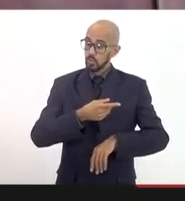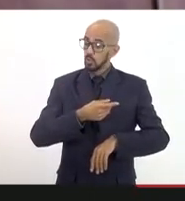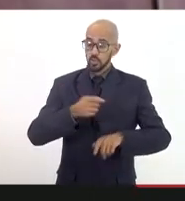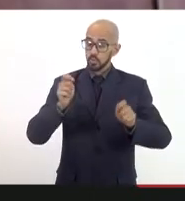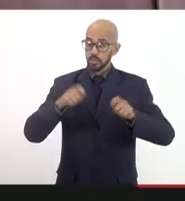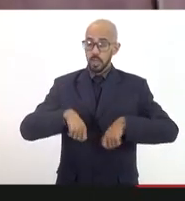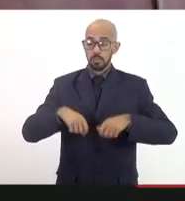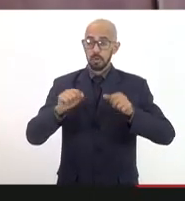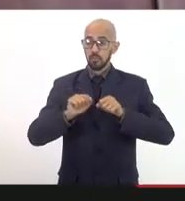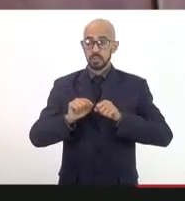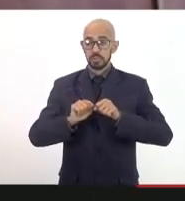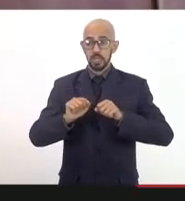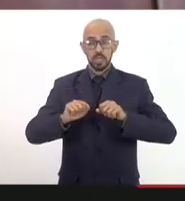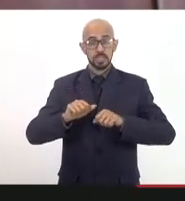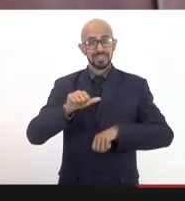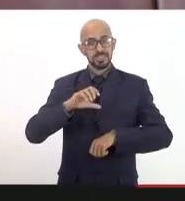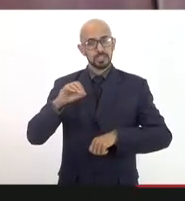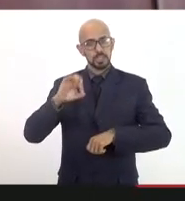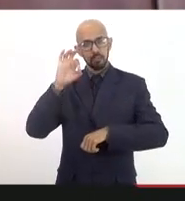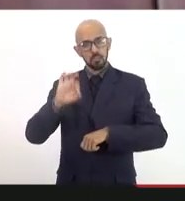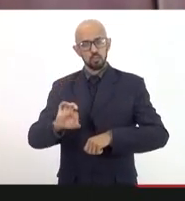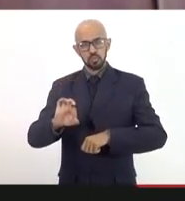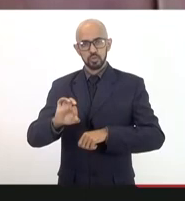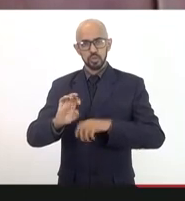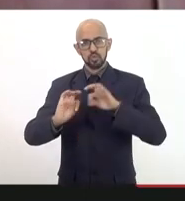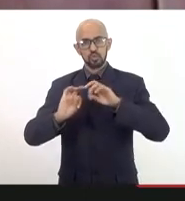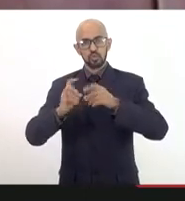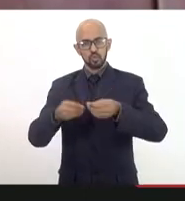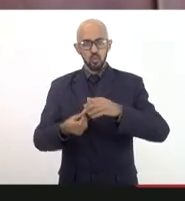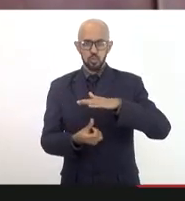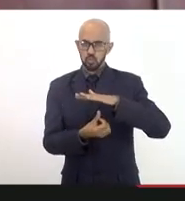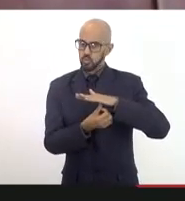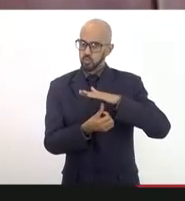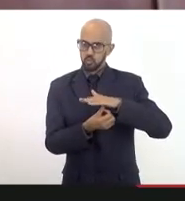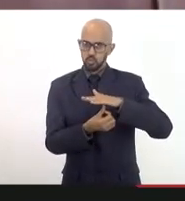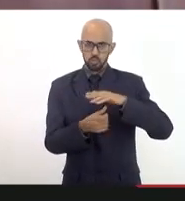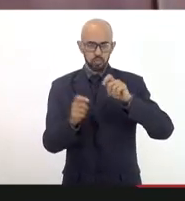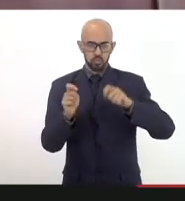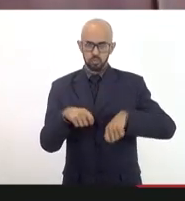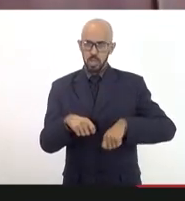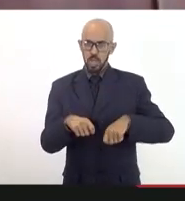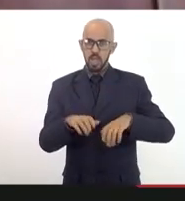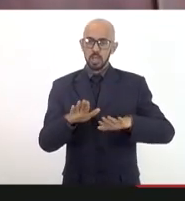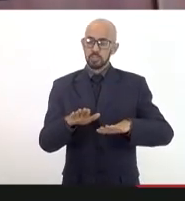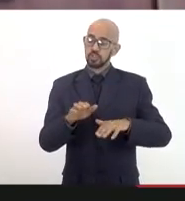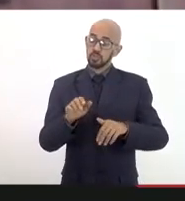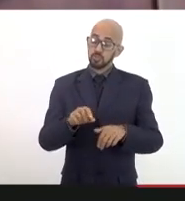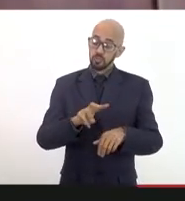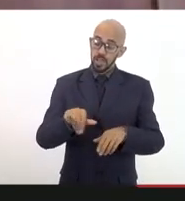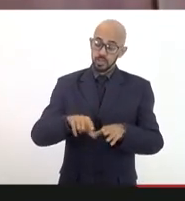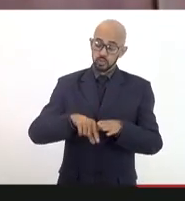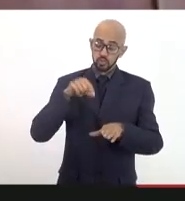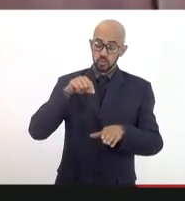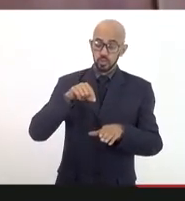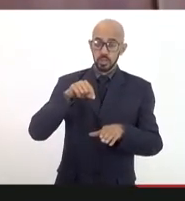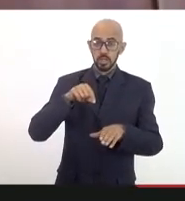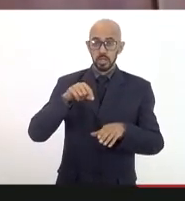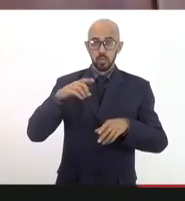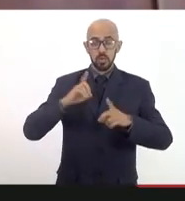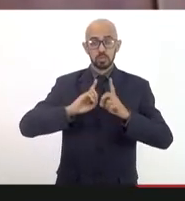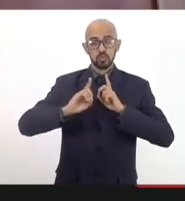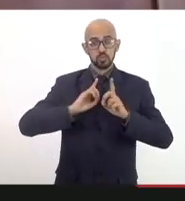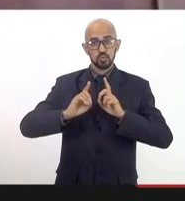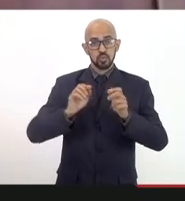cobrir 100% das unidades. A gente vai priorizar algumas de acordo com a discussão do município.